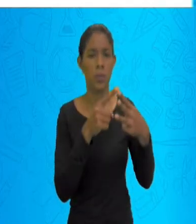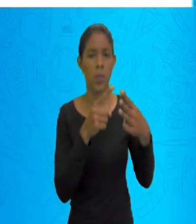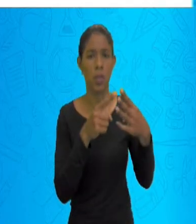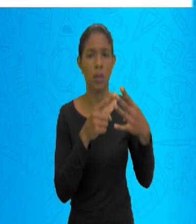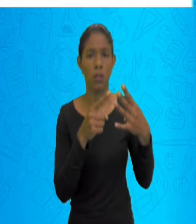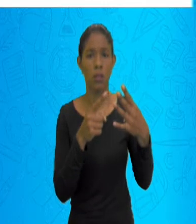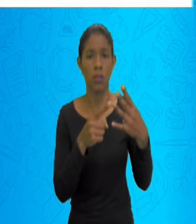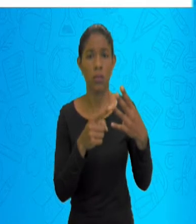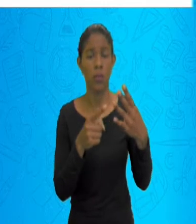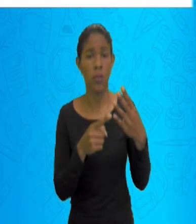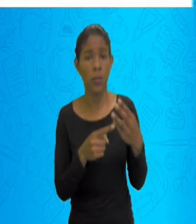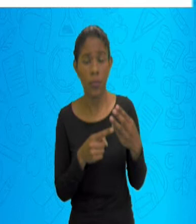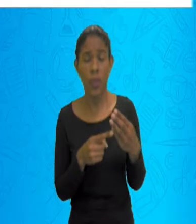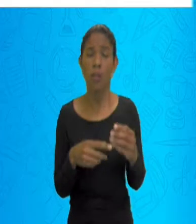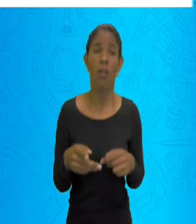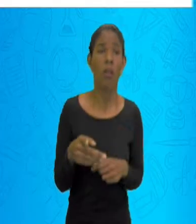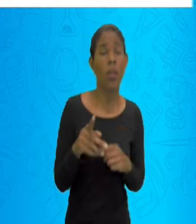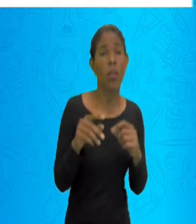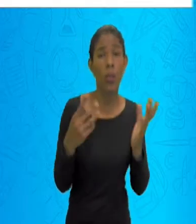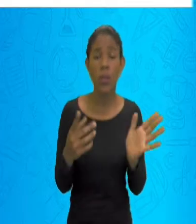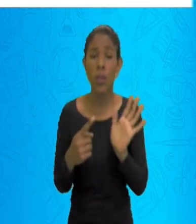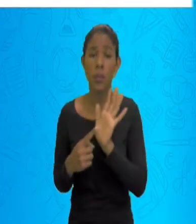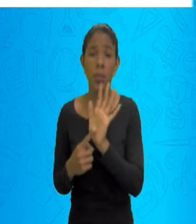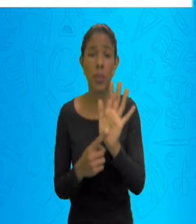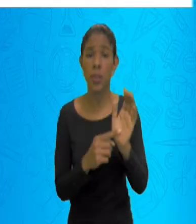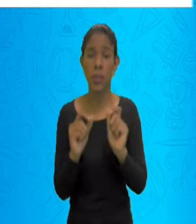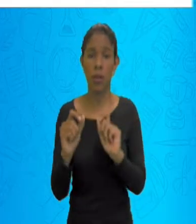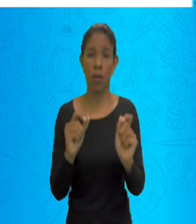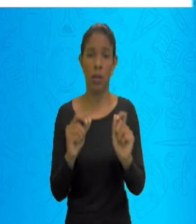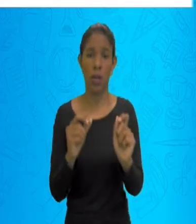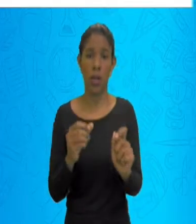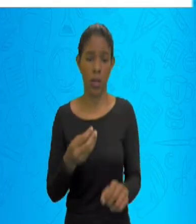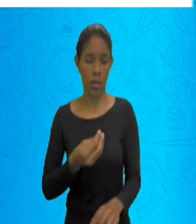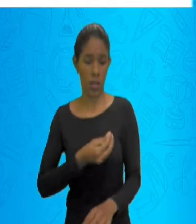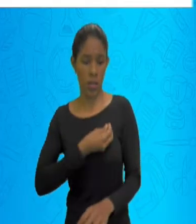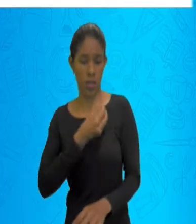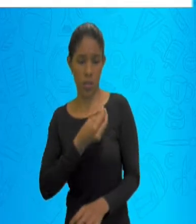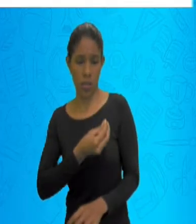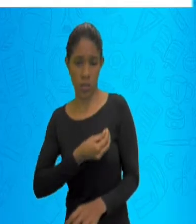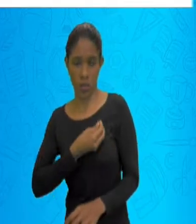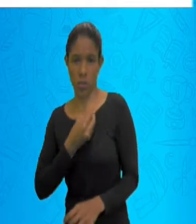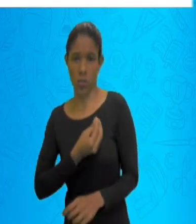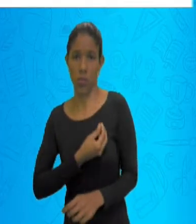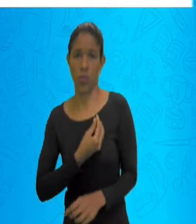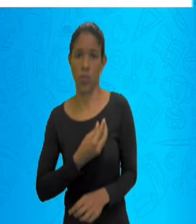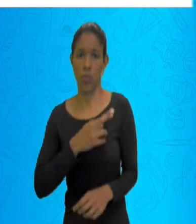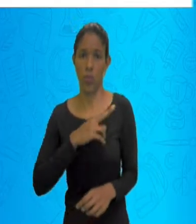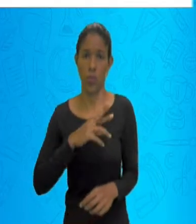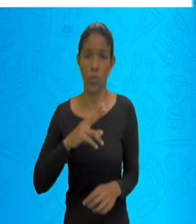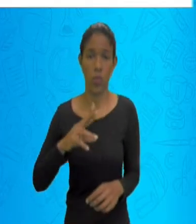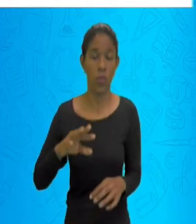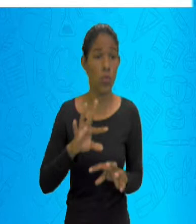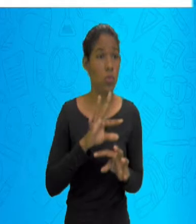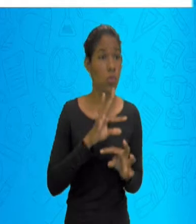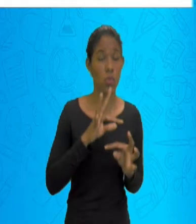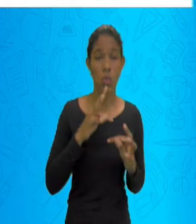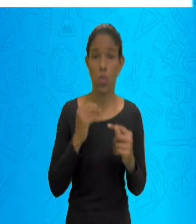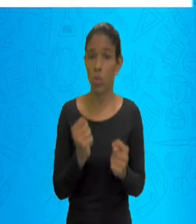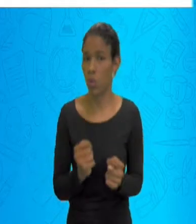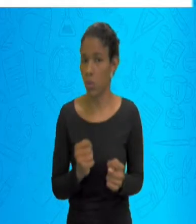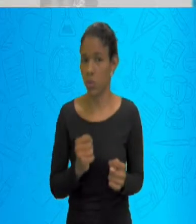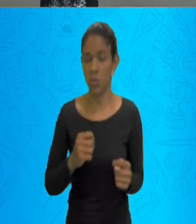comunidade biológica, ou seja, os animais de todas as espécies, as plantas, os